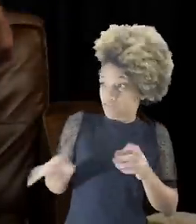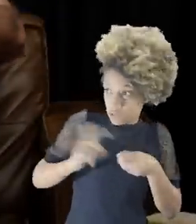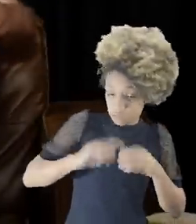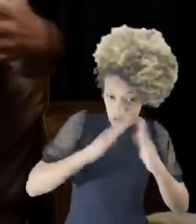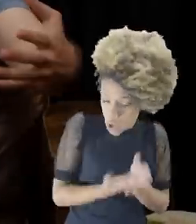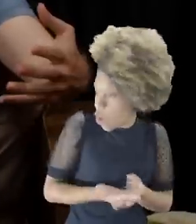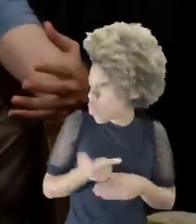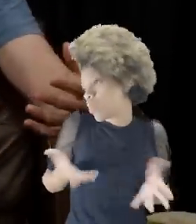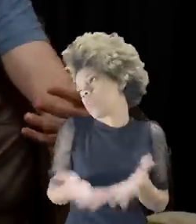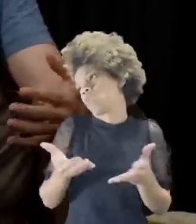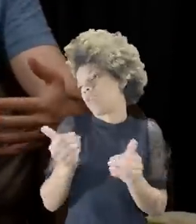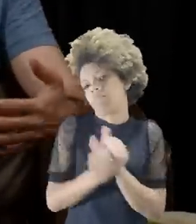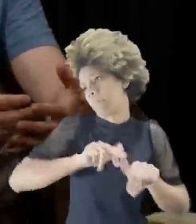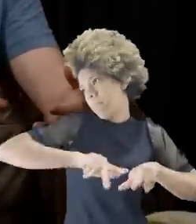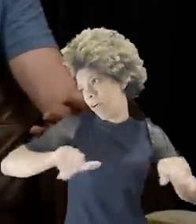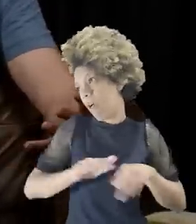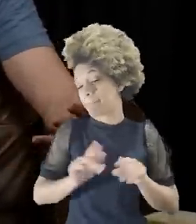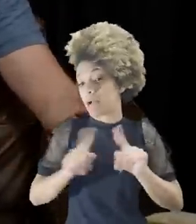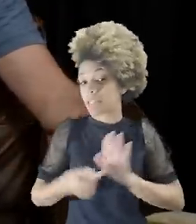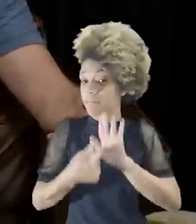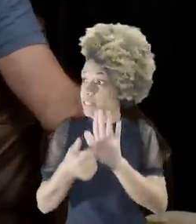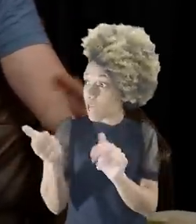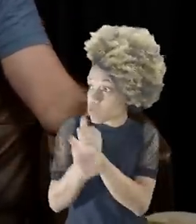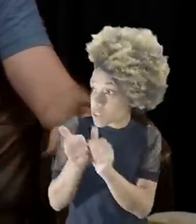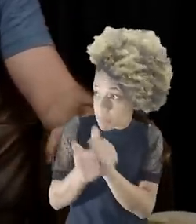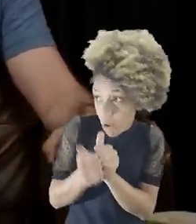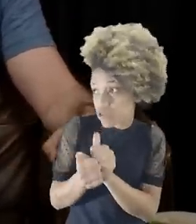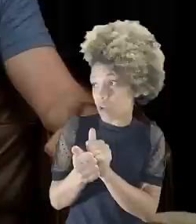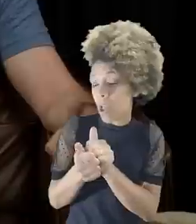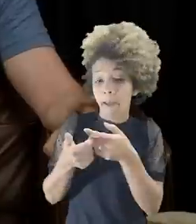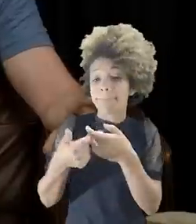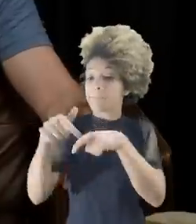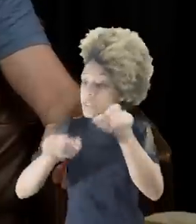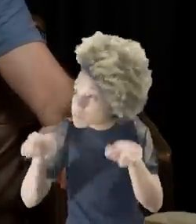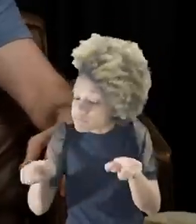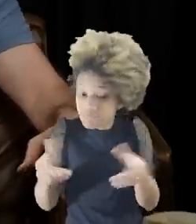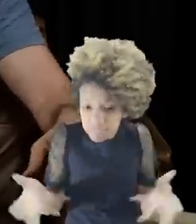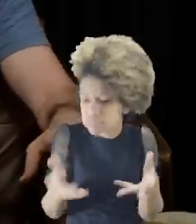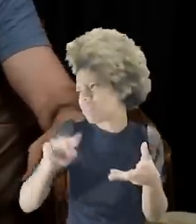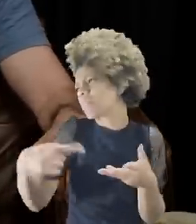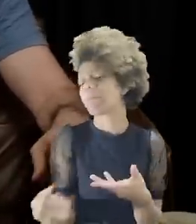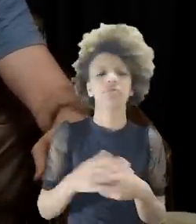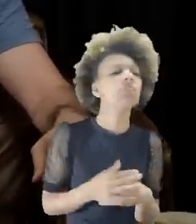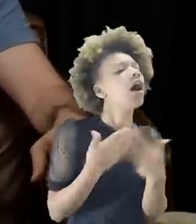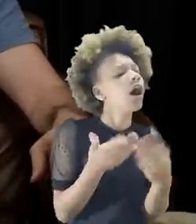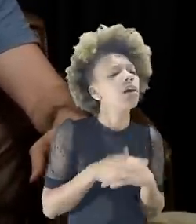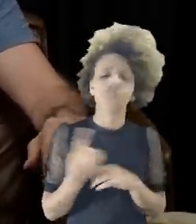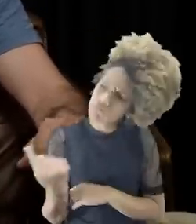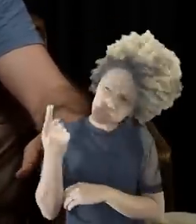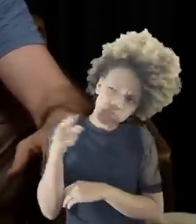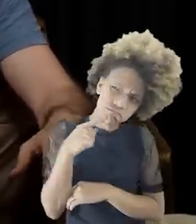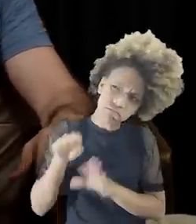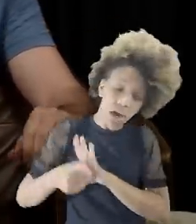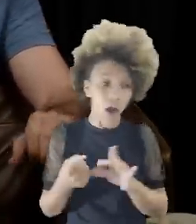e para todos os esportes né A questão de apresentar os esportes para a garotada e depois você olha ali e falar um pouquinho mais alto acho que ele